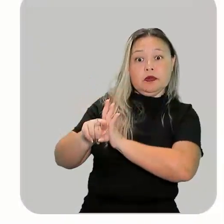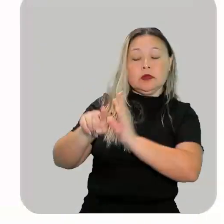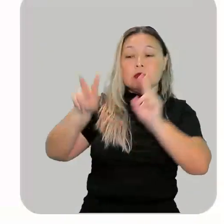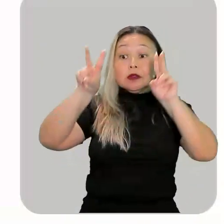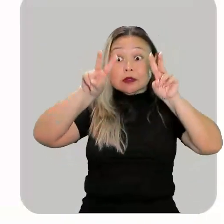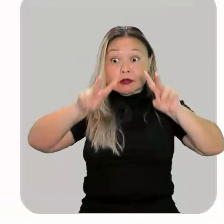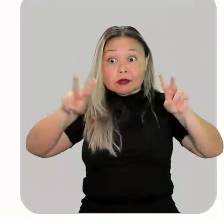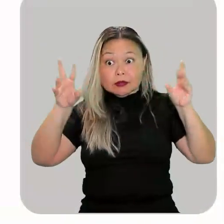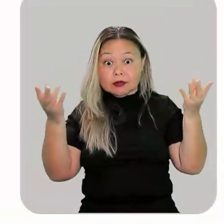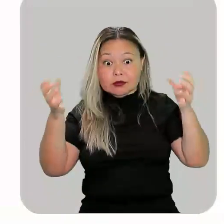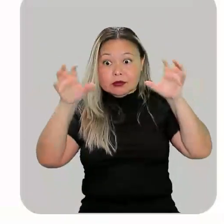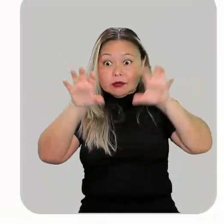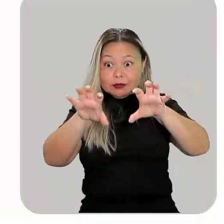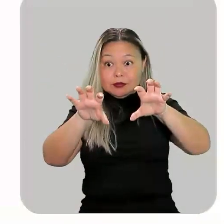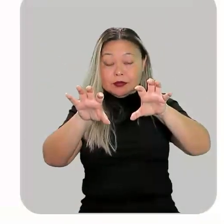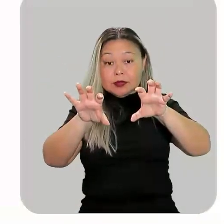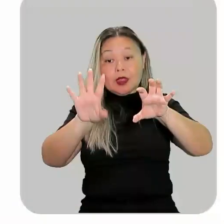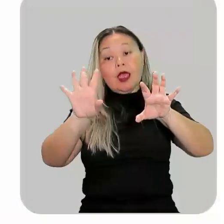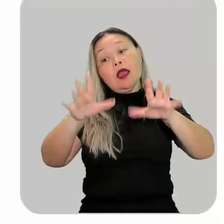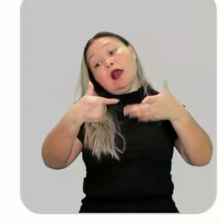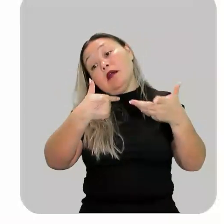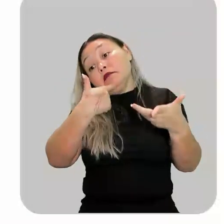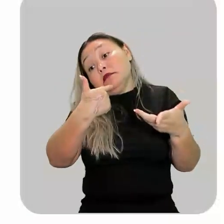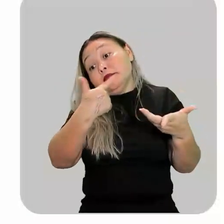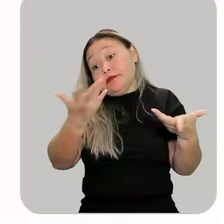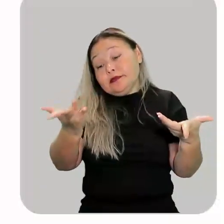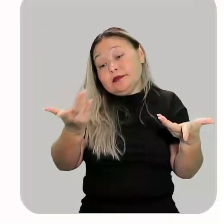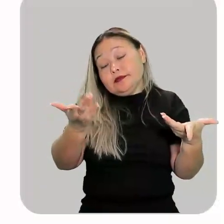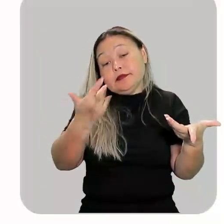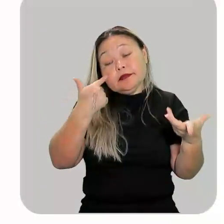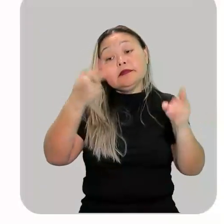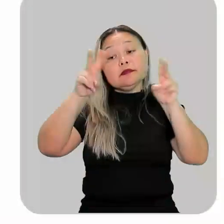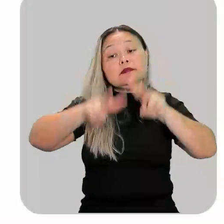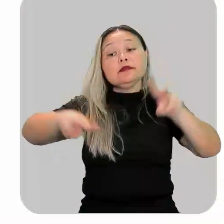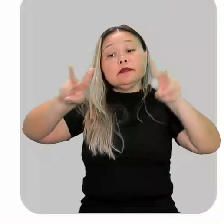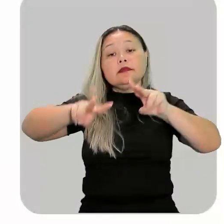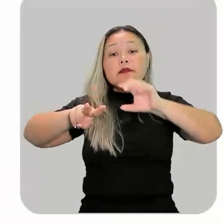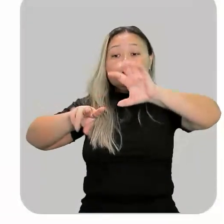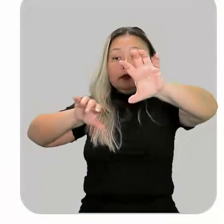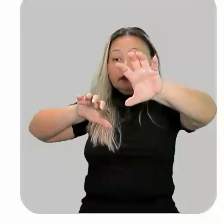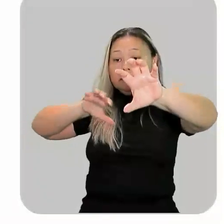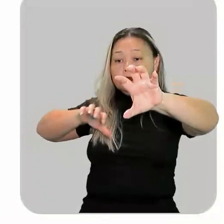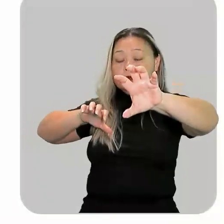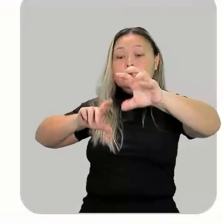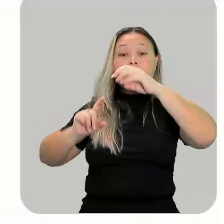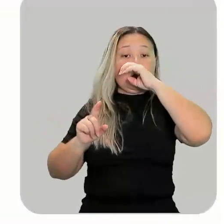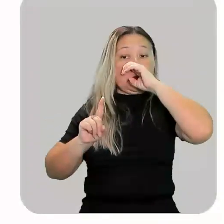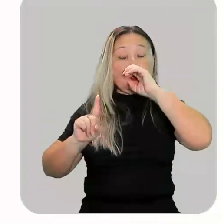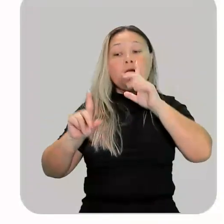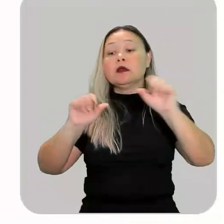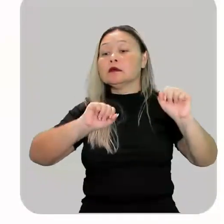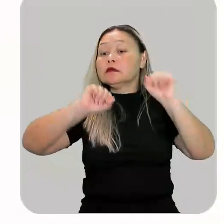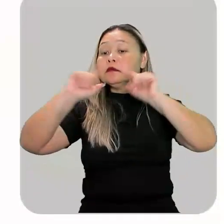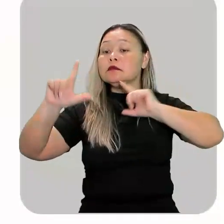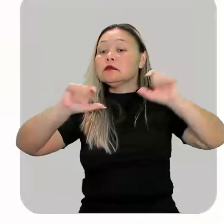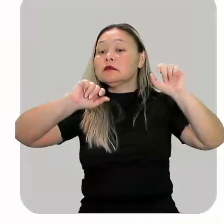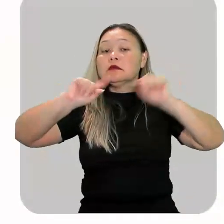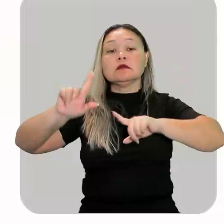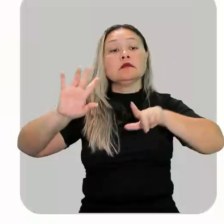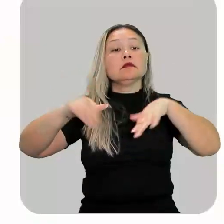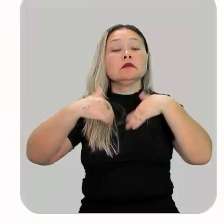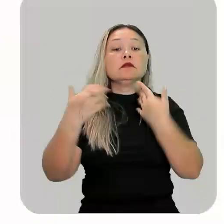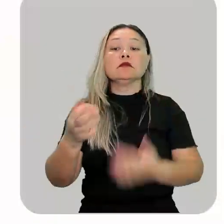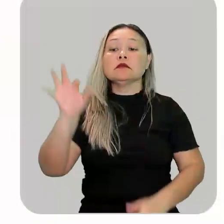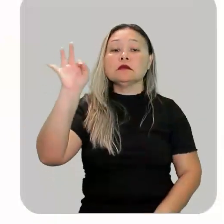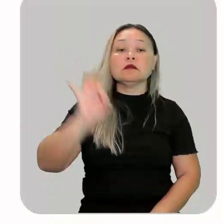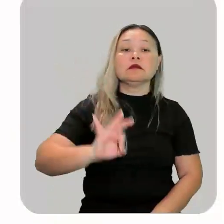consegue visualizar isso tudo num todo, né? Aqui, como não cabe, para ficar mais visível para você, a gente colocou em dois slides, então por isso ficou separado, tá? Então